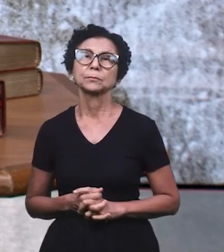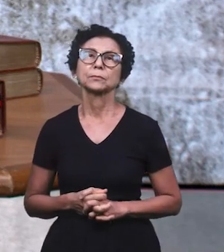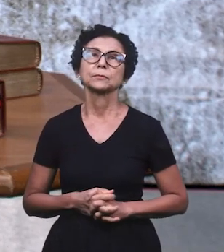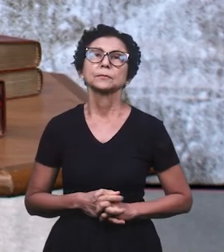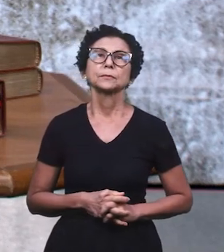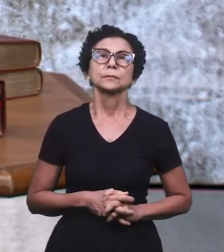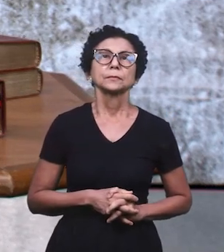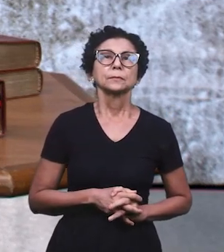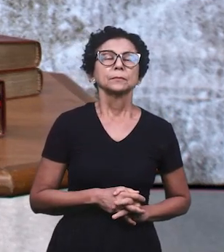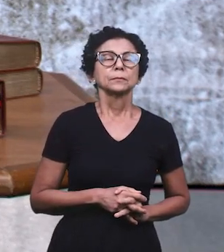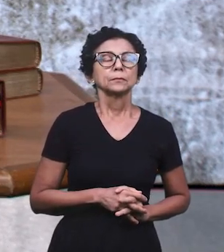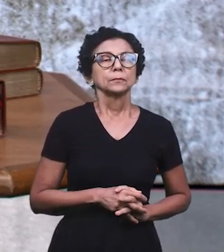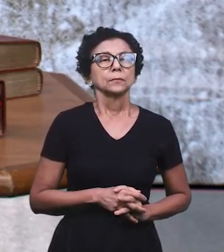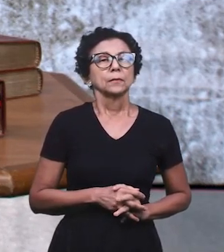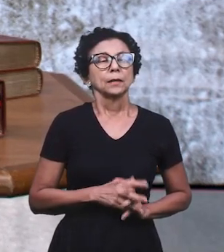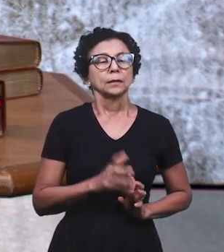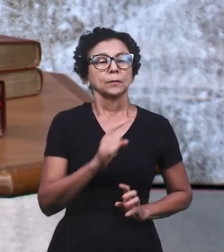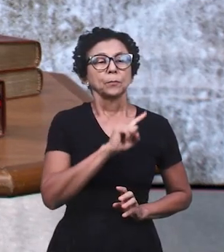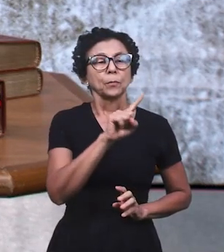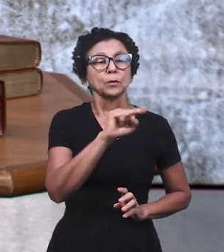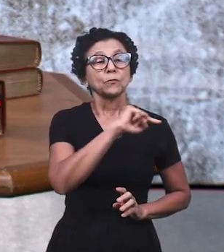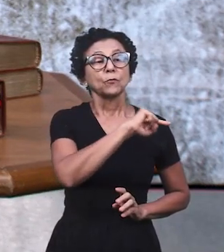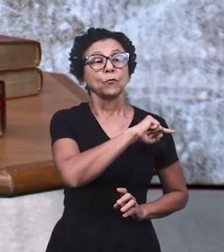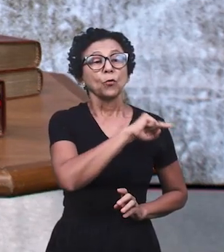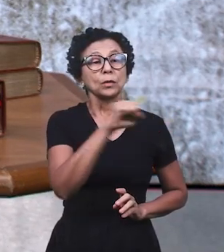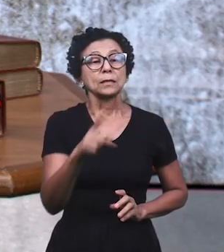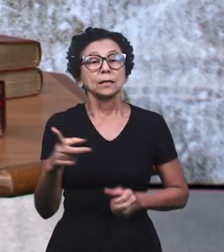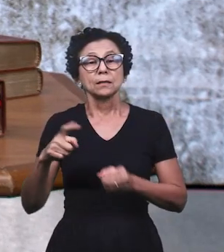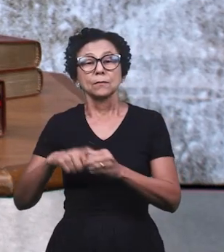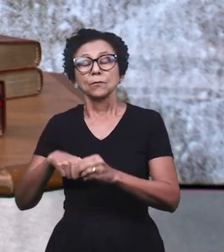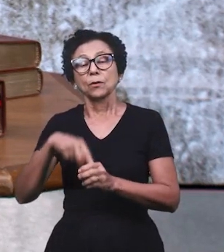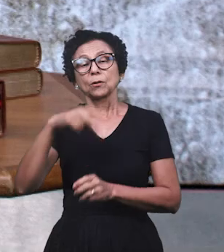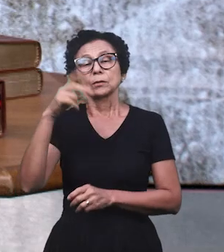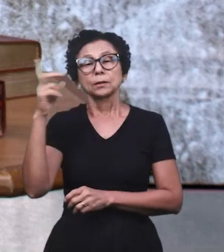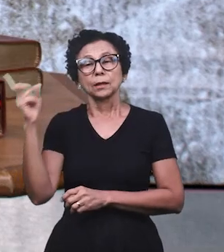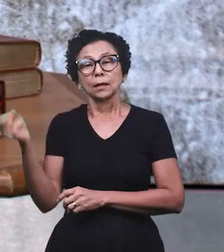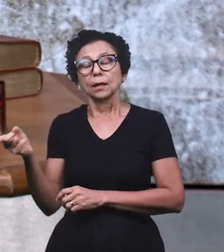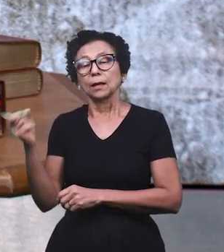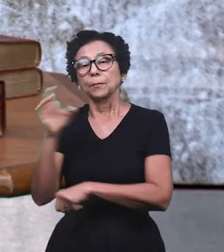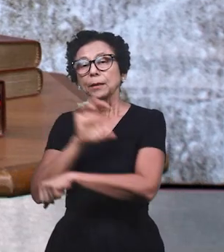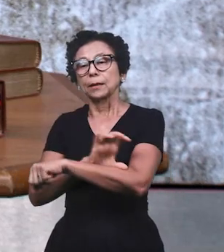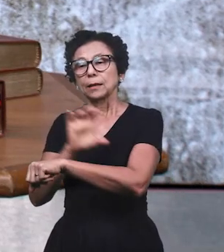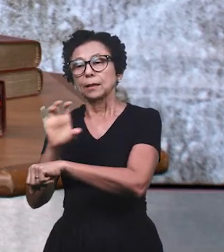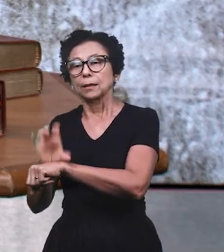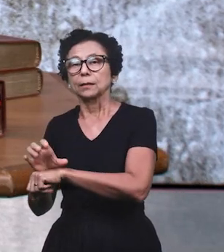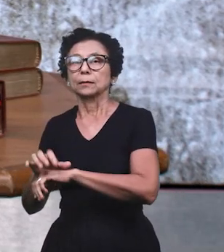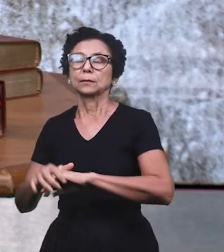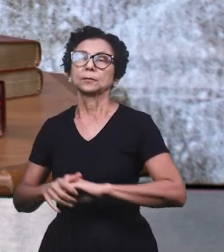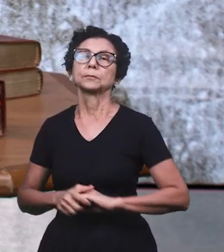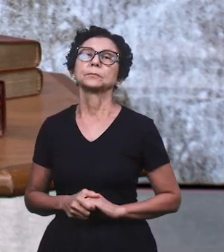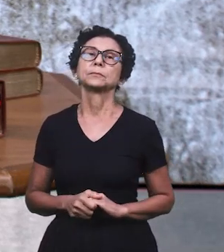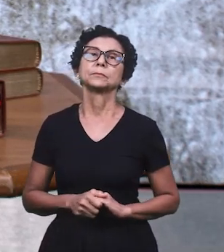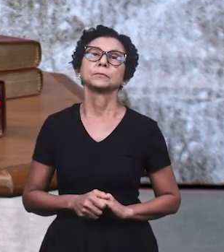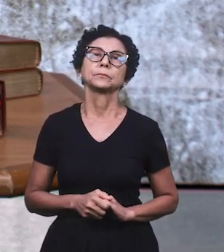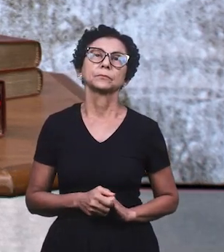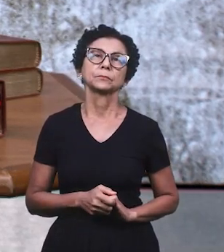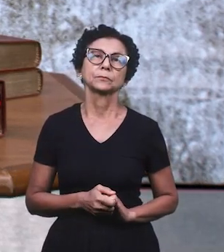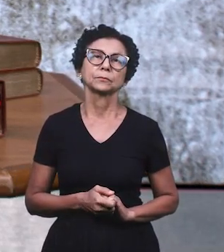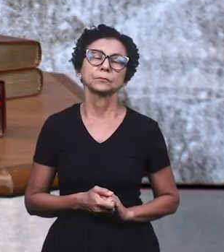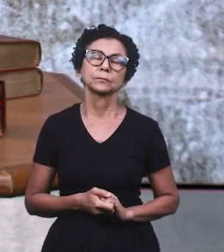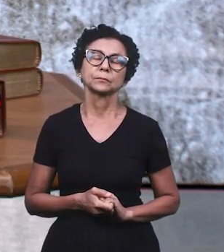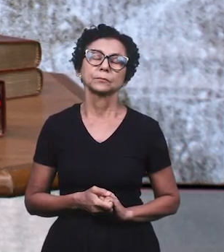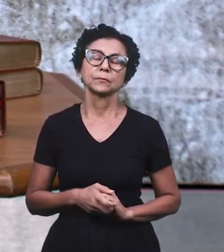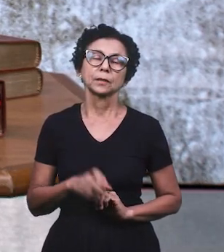mais novo, porque somente se eles assim fizessem, José disse que reconheceria que aquilo que